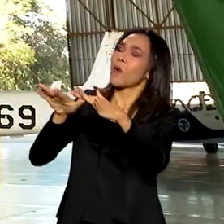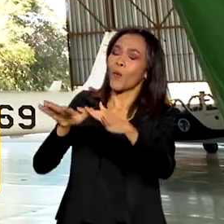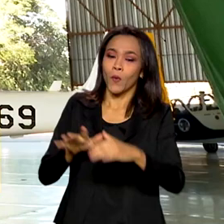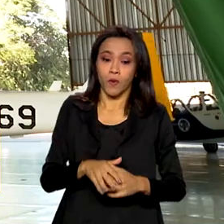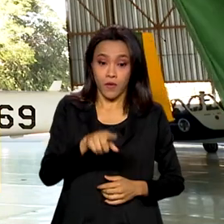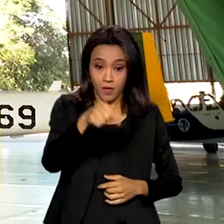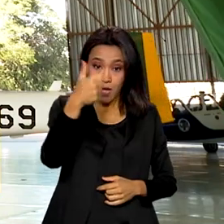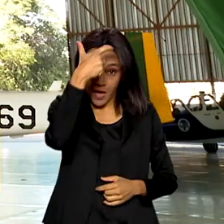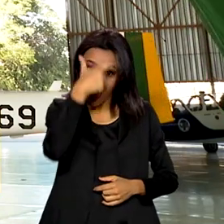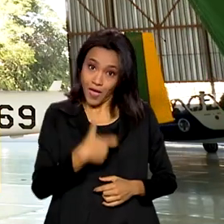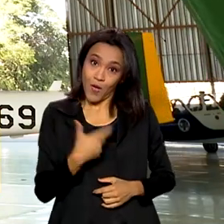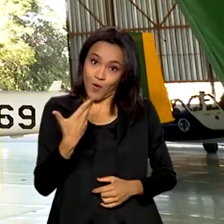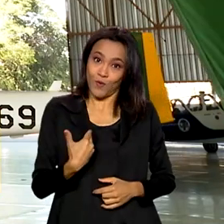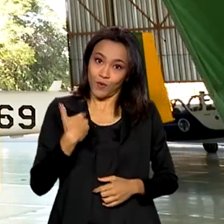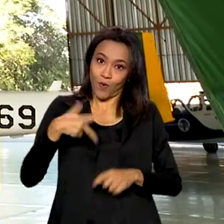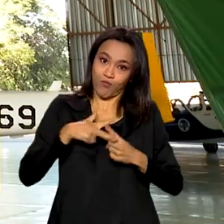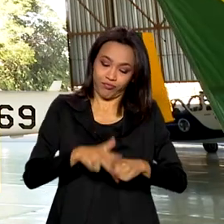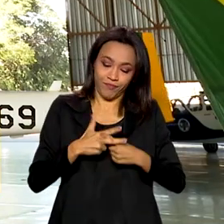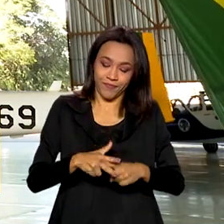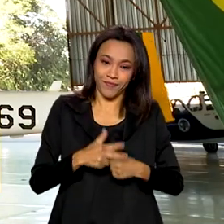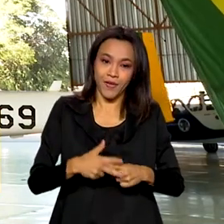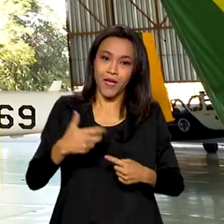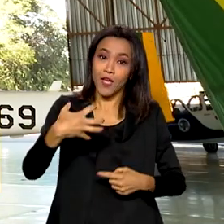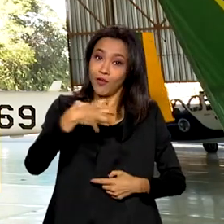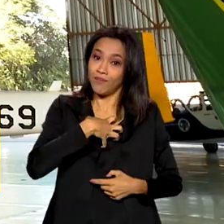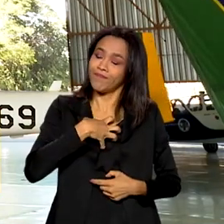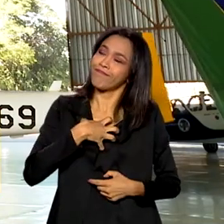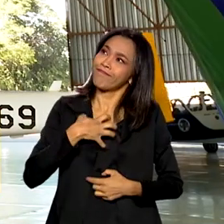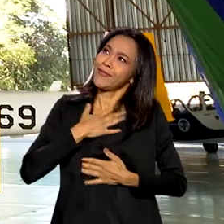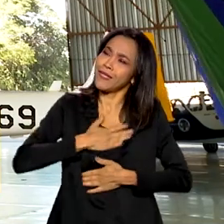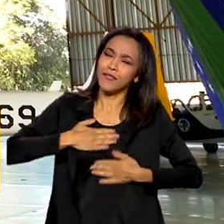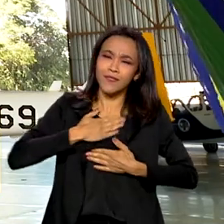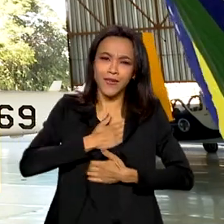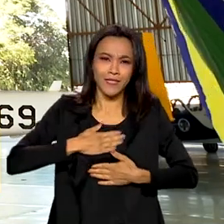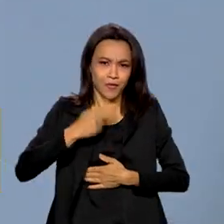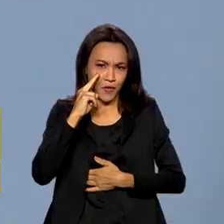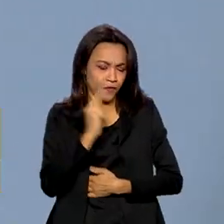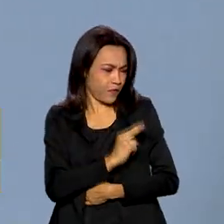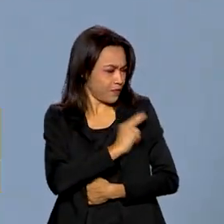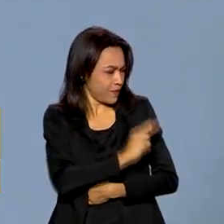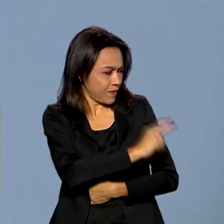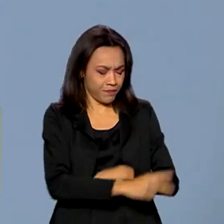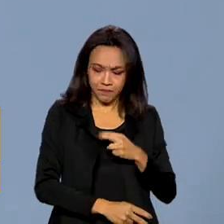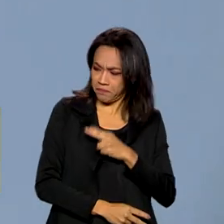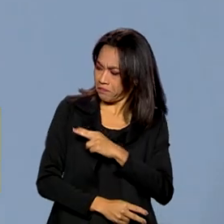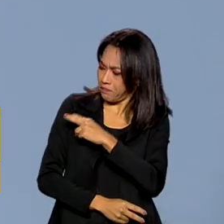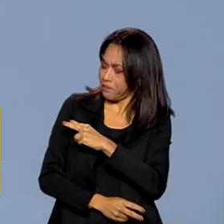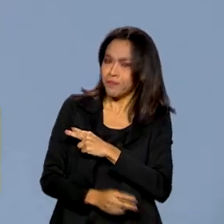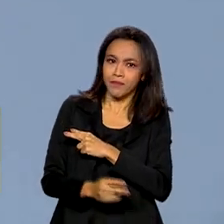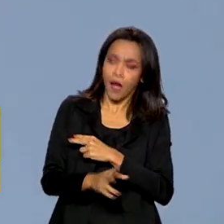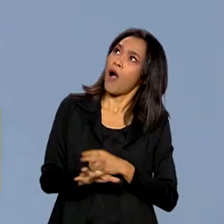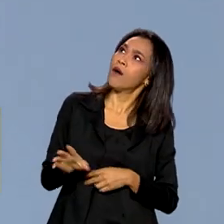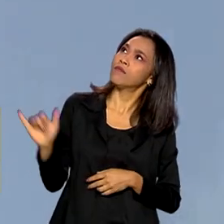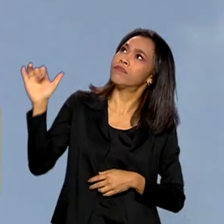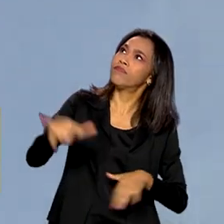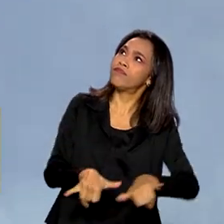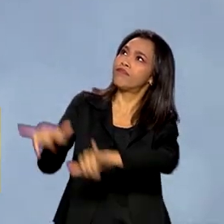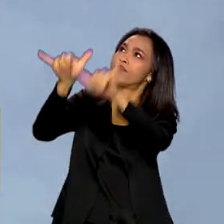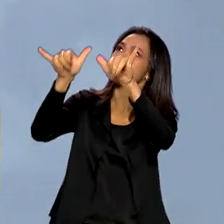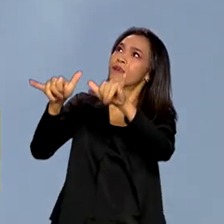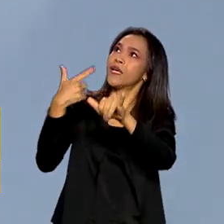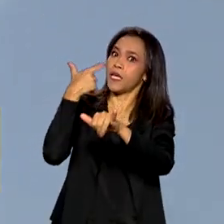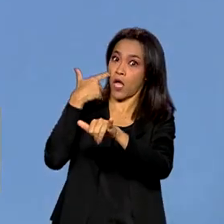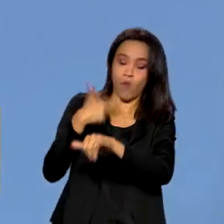eu sou mecânico. Então eu tinha satisfação com o público próximo de ver a demonstração acontecendo e olhar para o